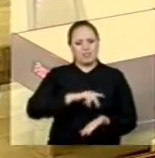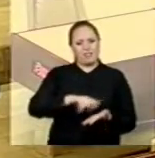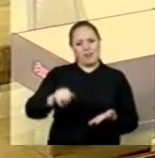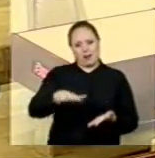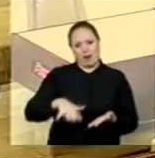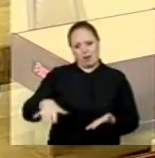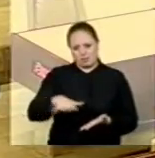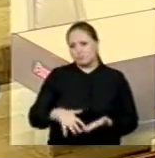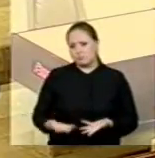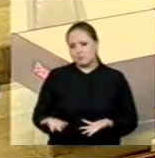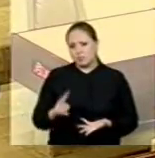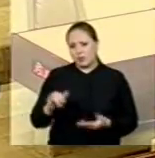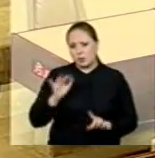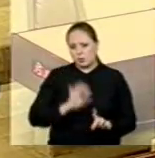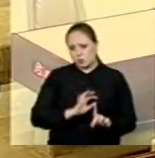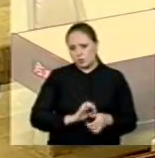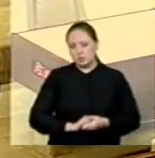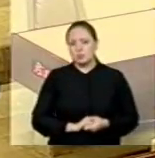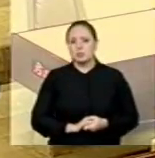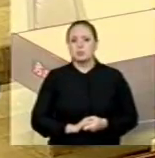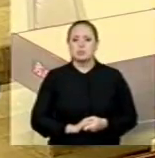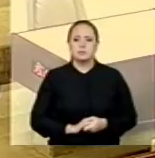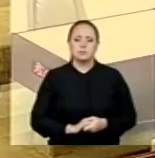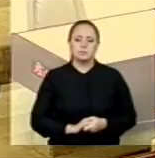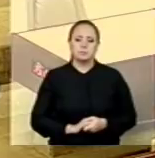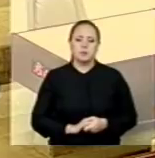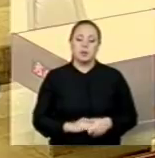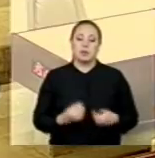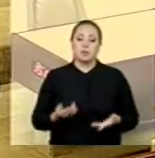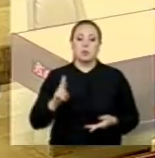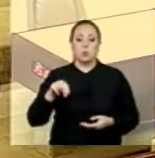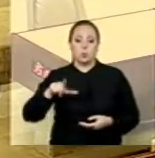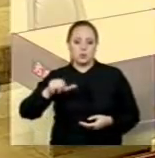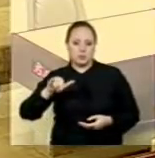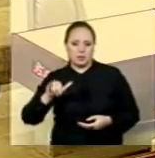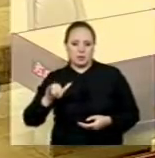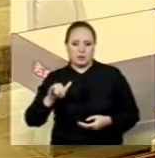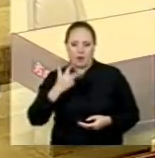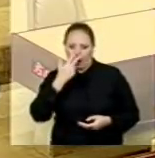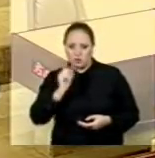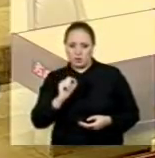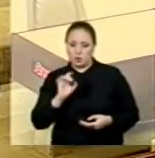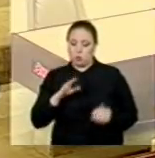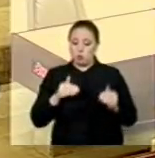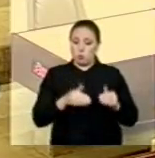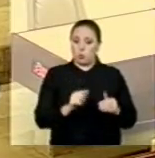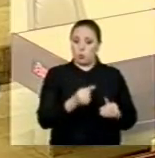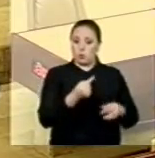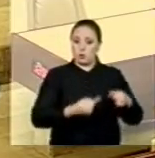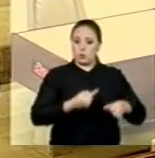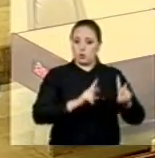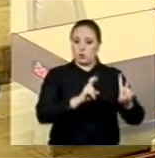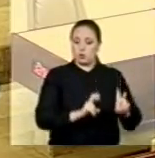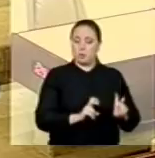segmentos. Então, acredita a UNALE que, para esse caso específico, para discutir esse tipo de